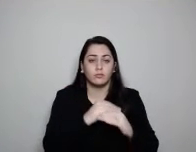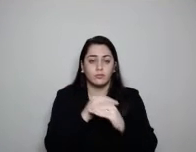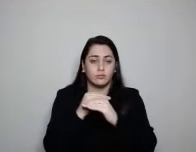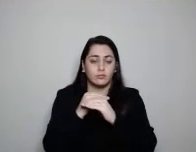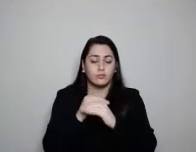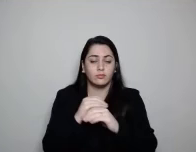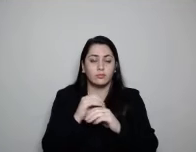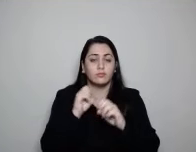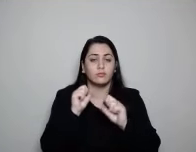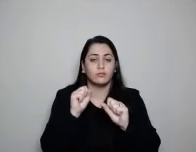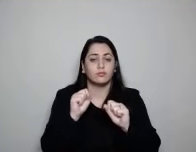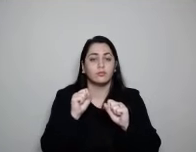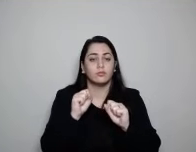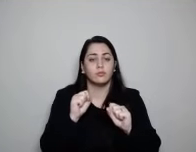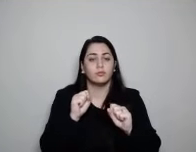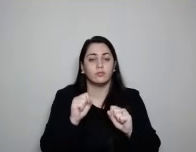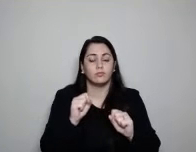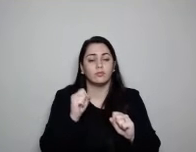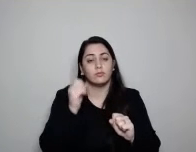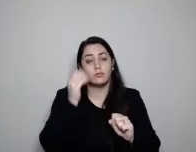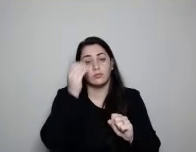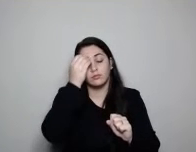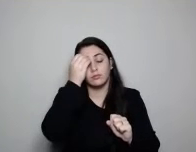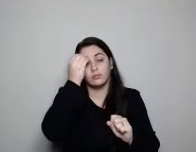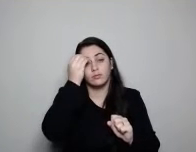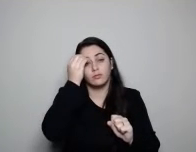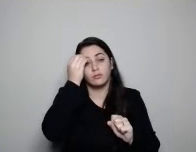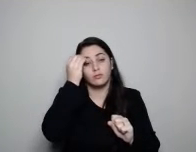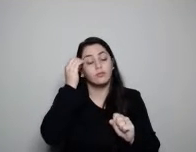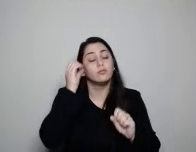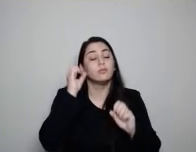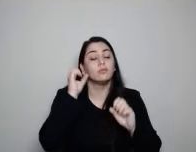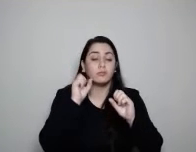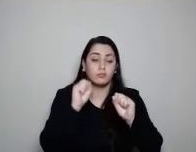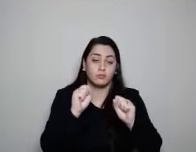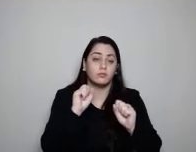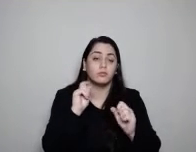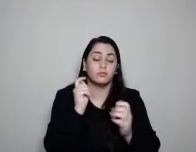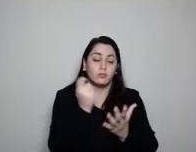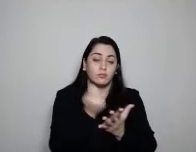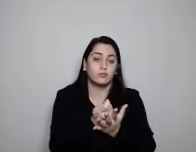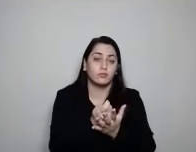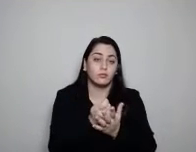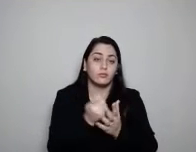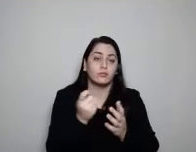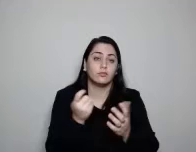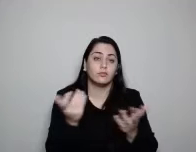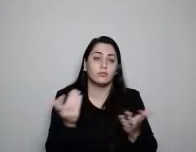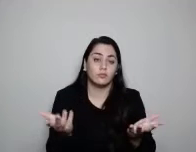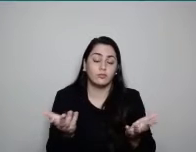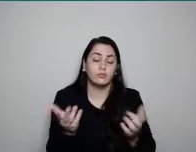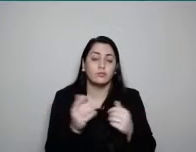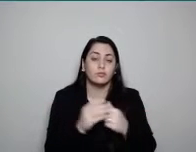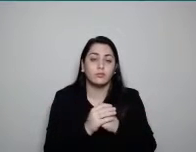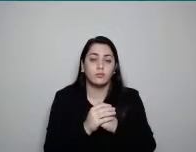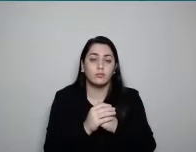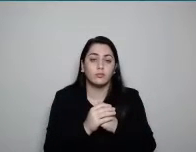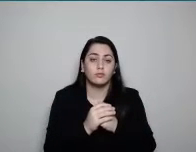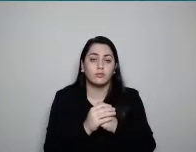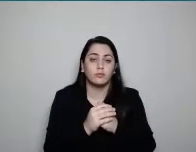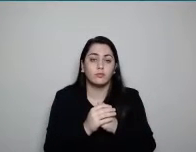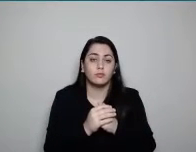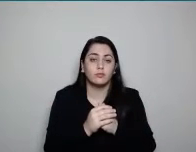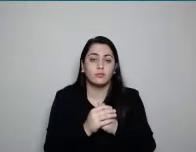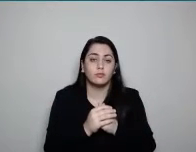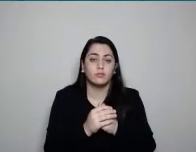tarifas. Nesses termos, requer a reforma da sentença e a improcedência da demanda. Doutor Ricardo, pode